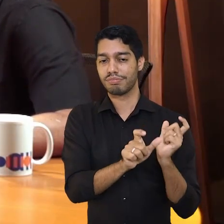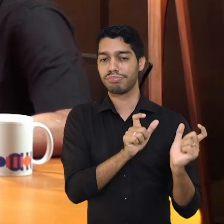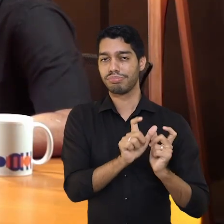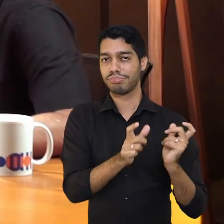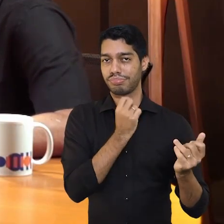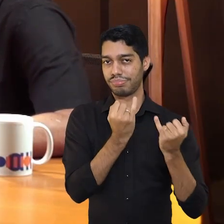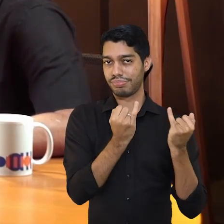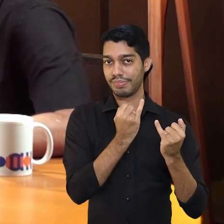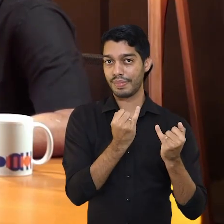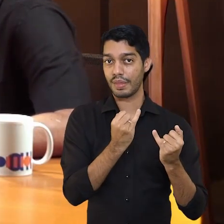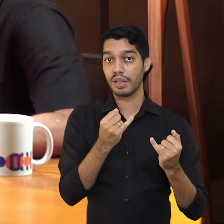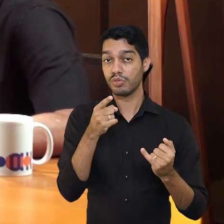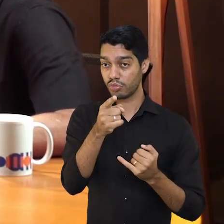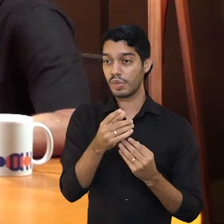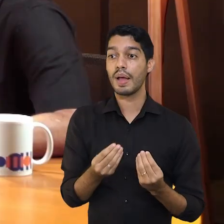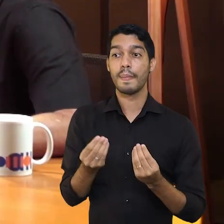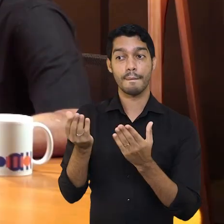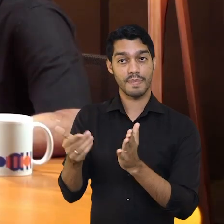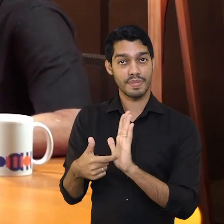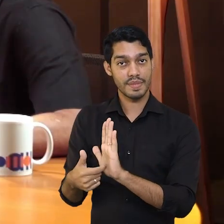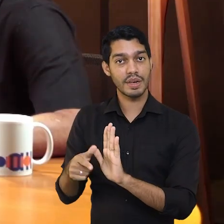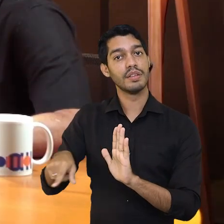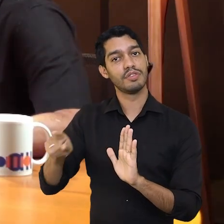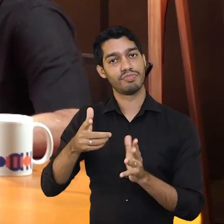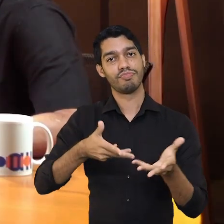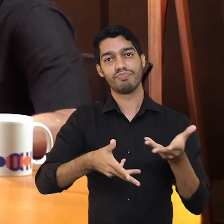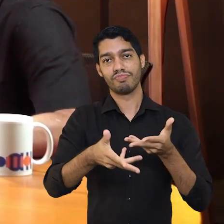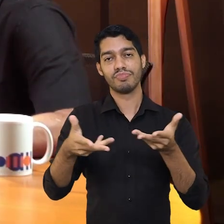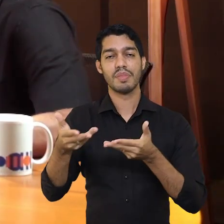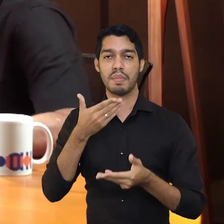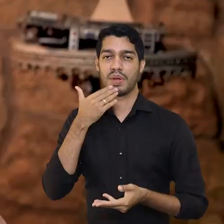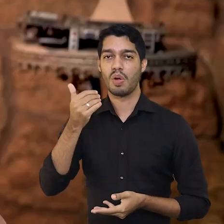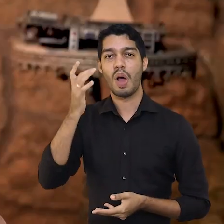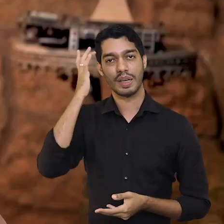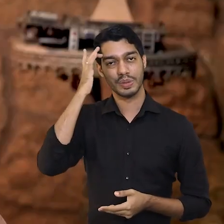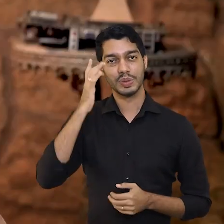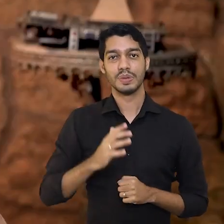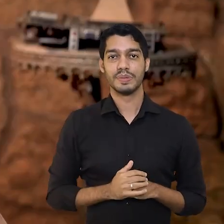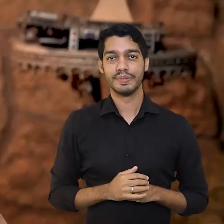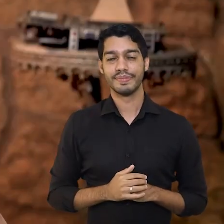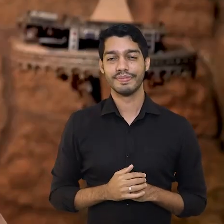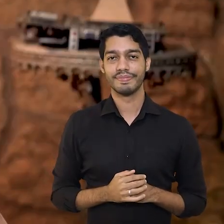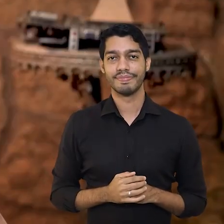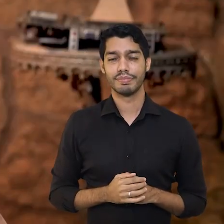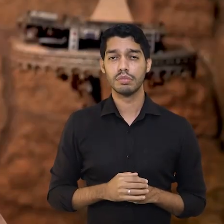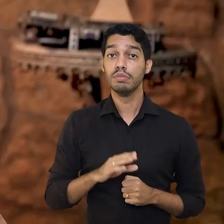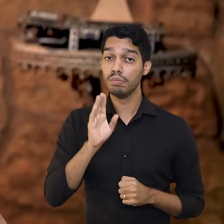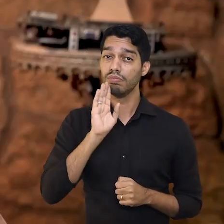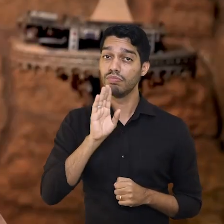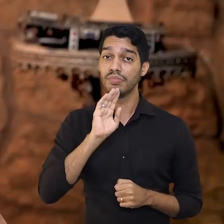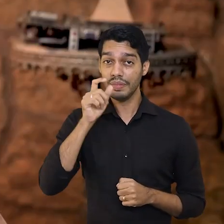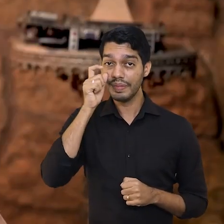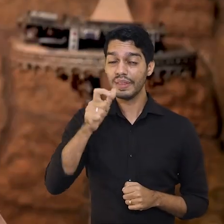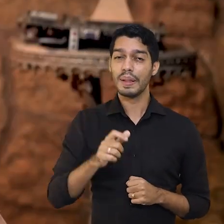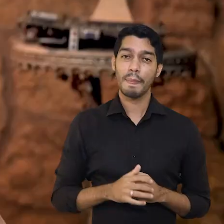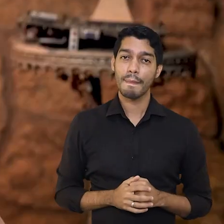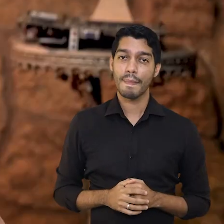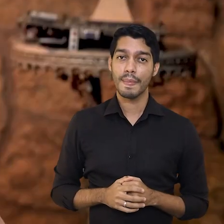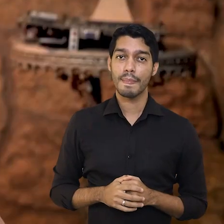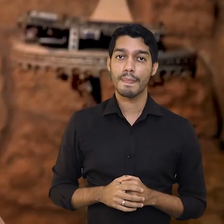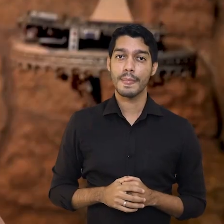para eles, eles passam a interagir de uma forma um pouco melhor, eu acho. Poxa, é muito interessante,